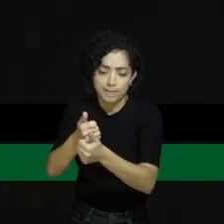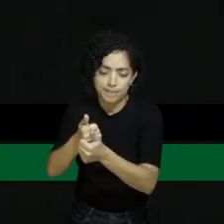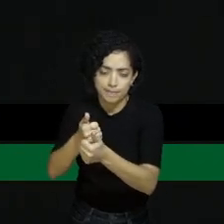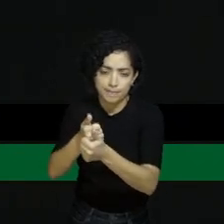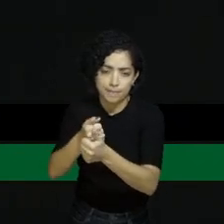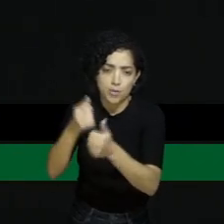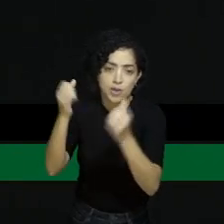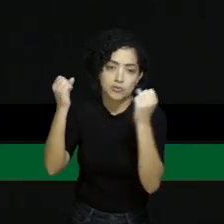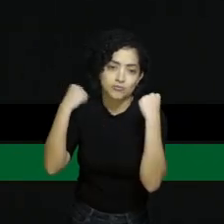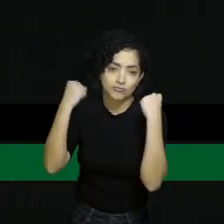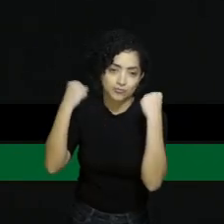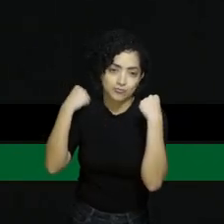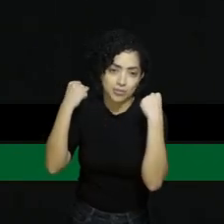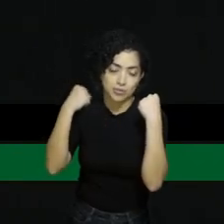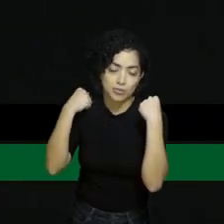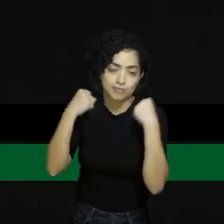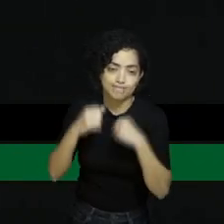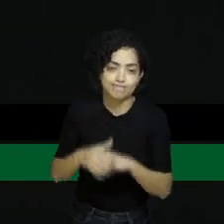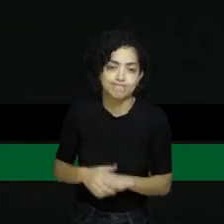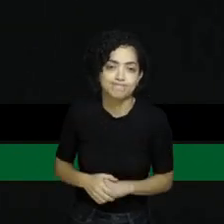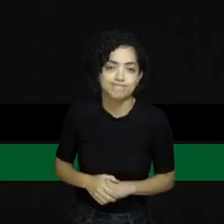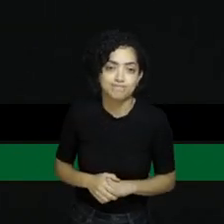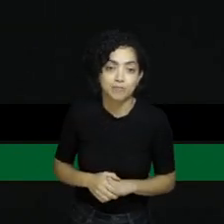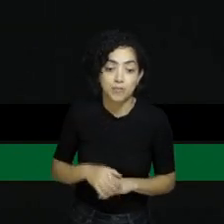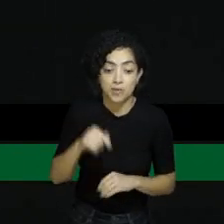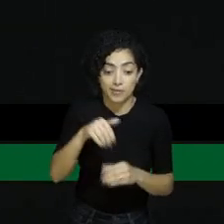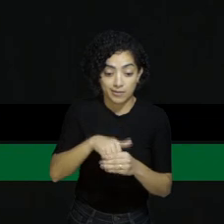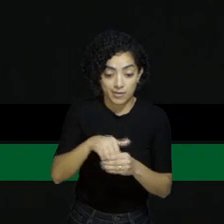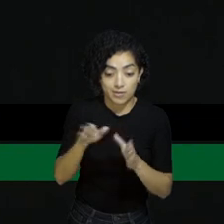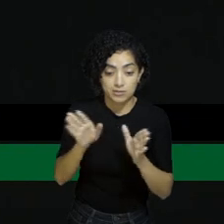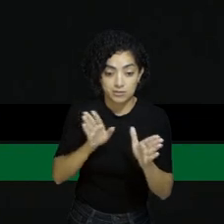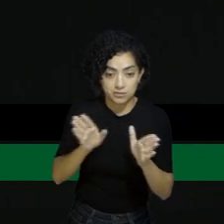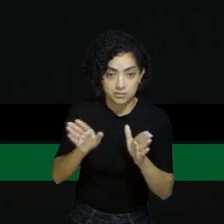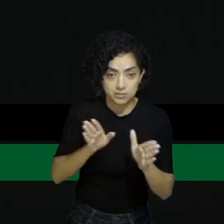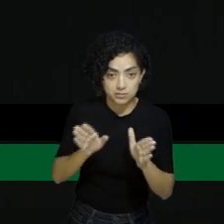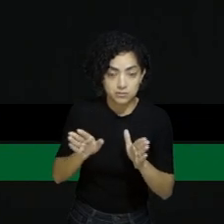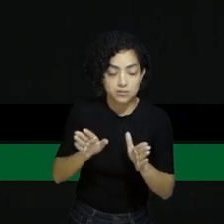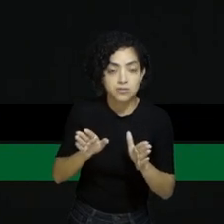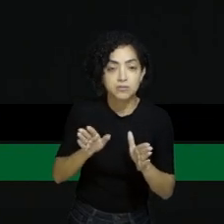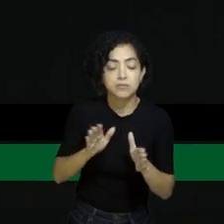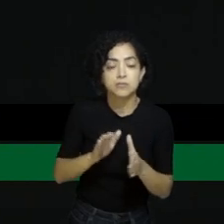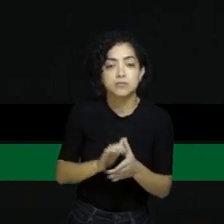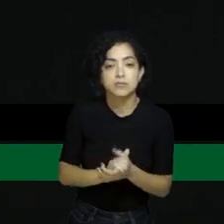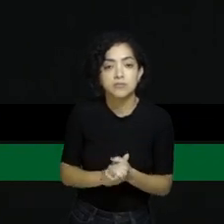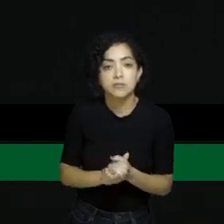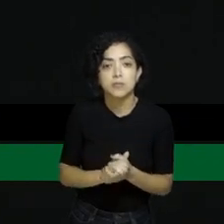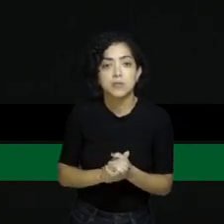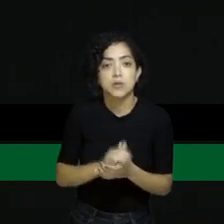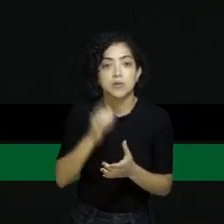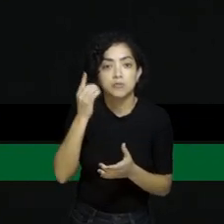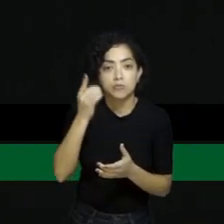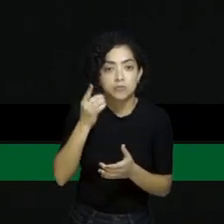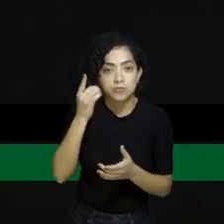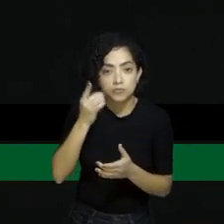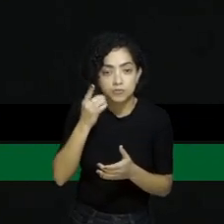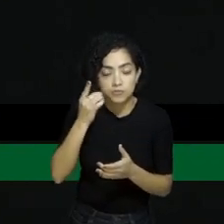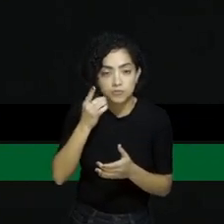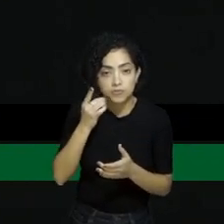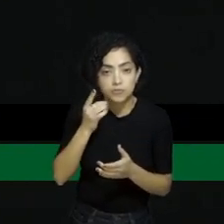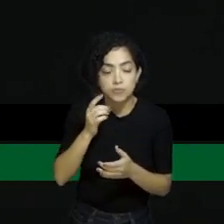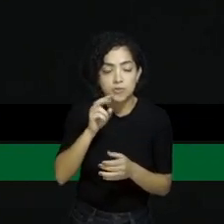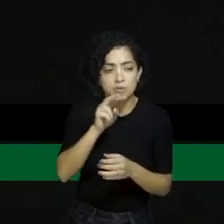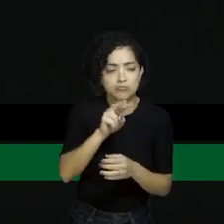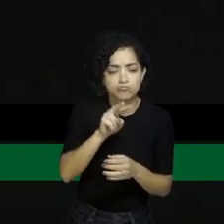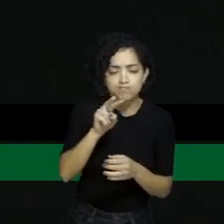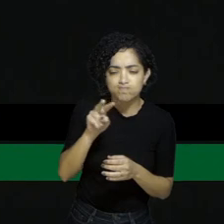Chapecó. Que essa legislatura ela tem se caracterizado por parlamentares que não enxergam Santa